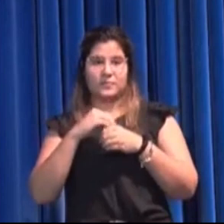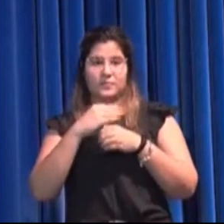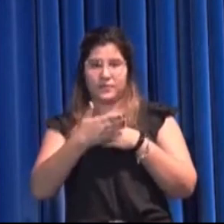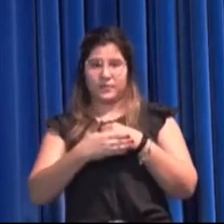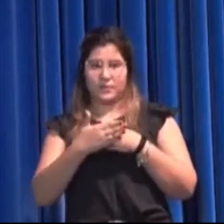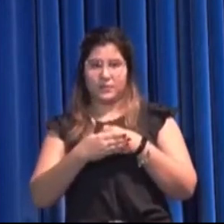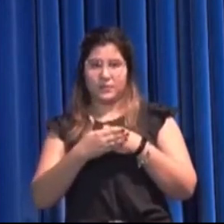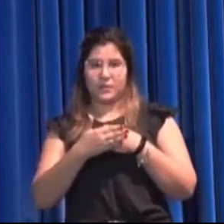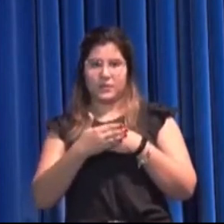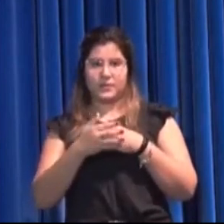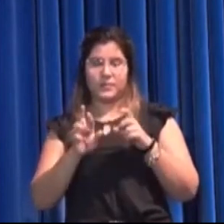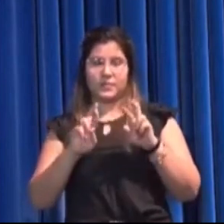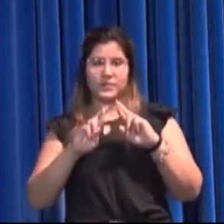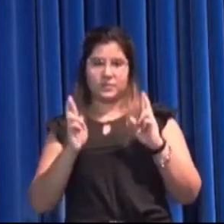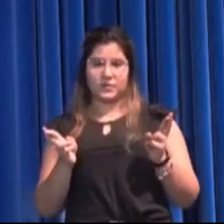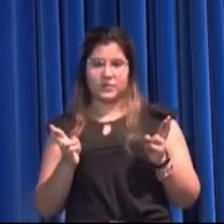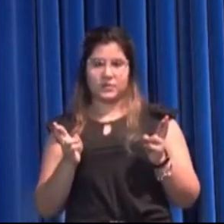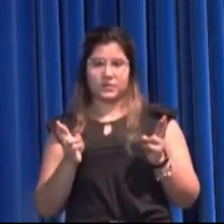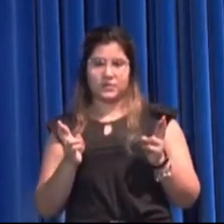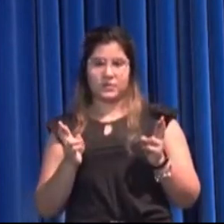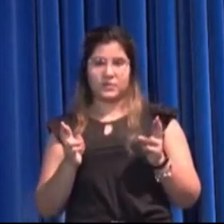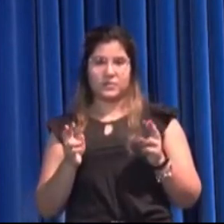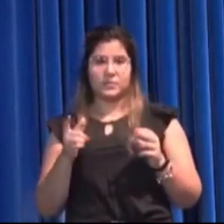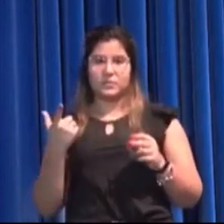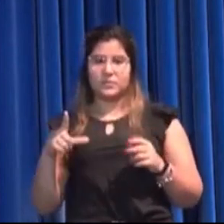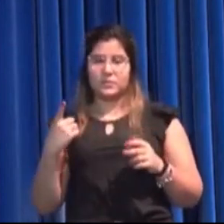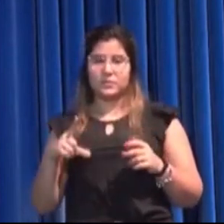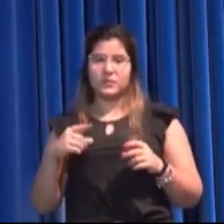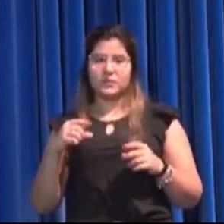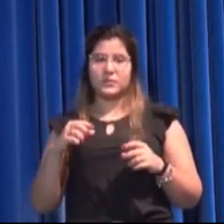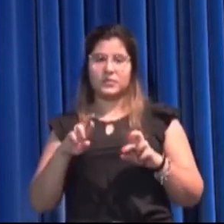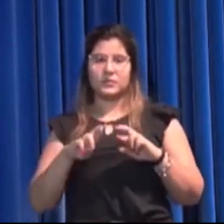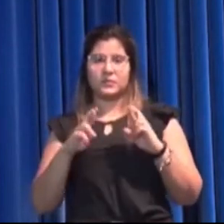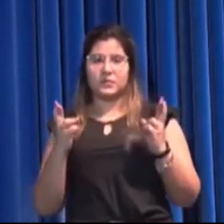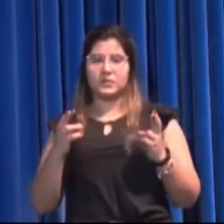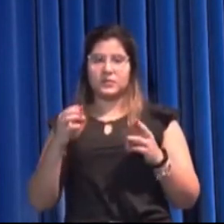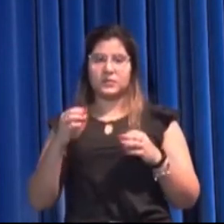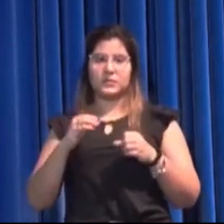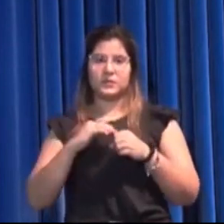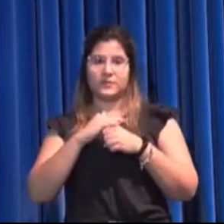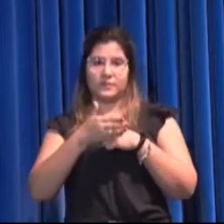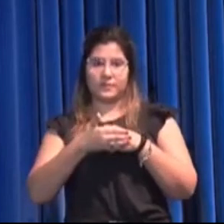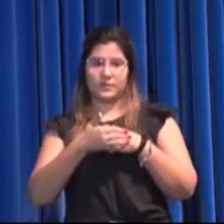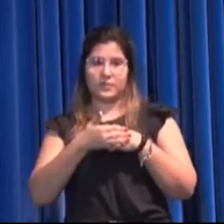Não há esperança, meus amados, fora da palavra de Deus.